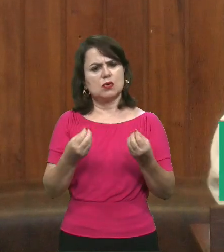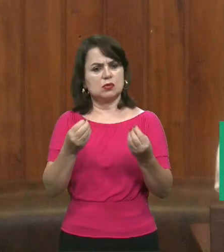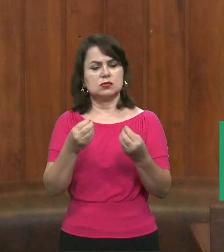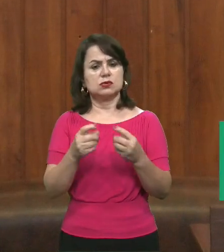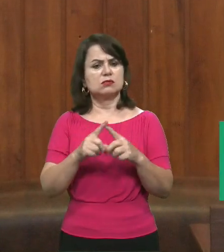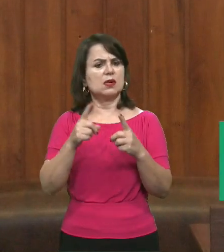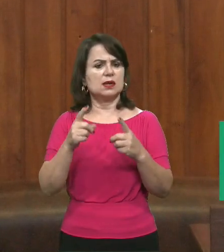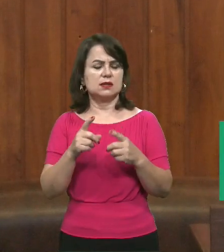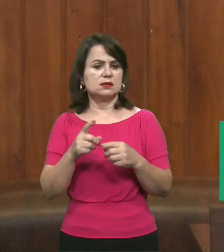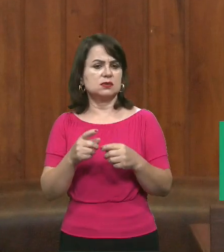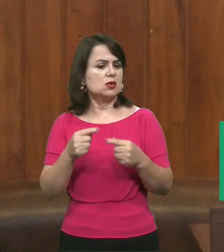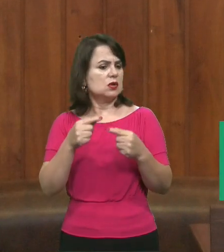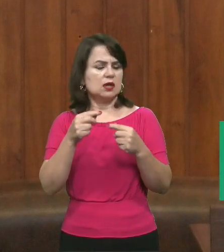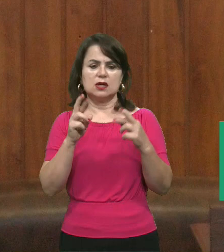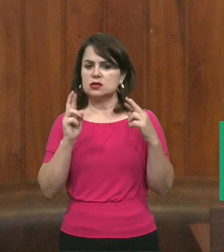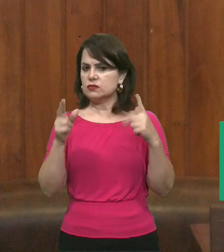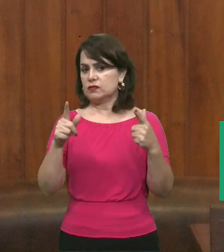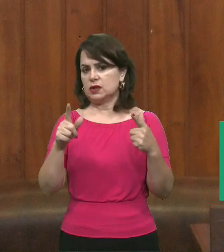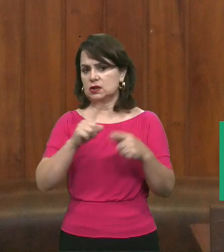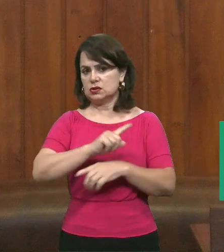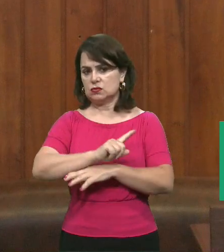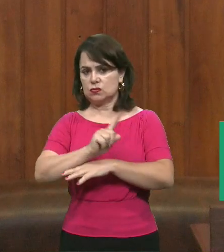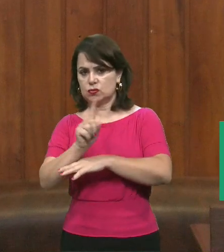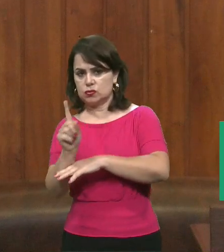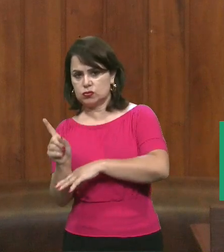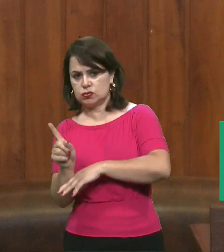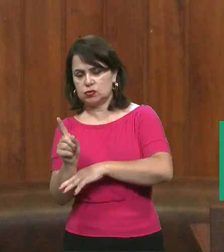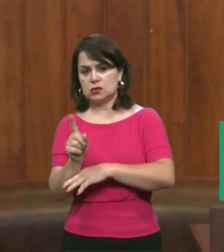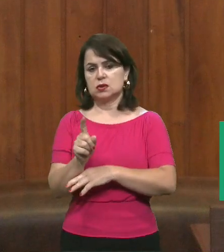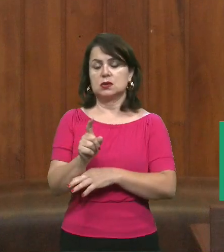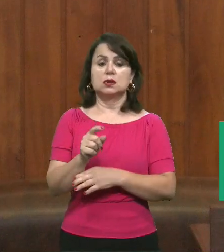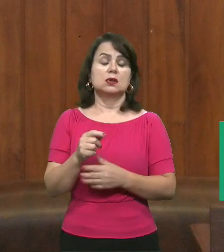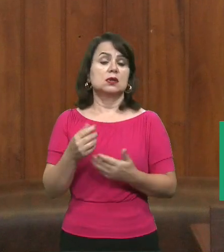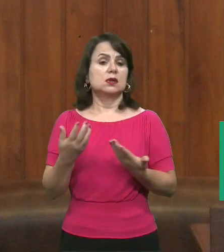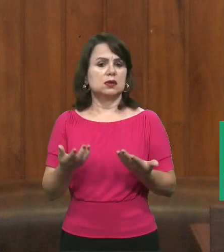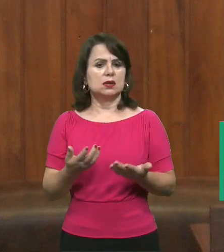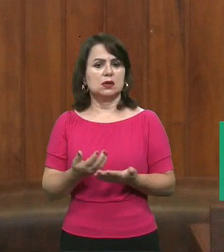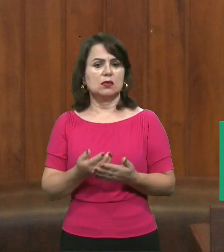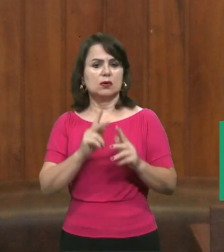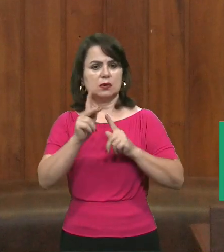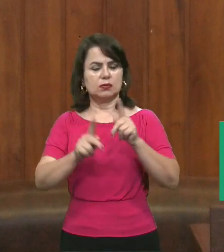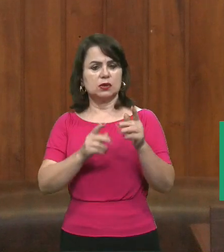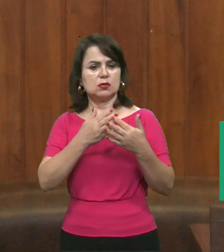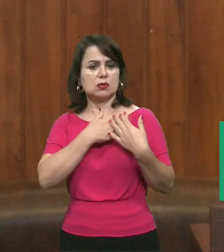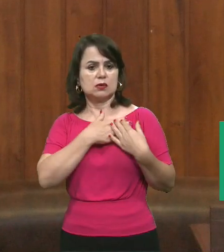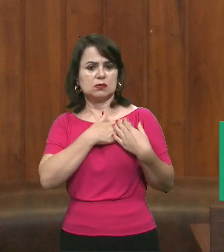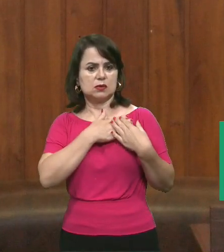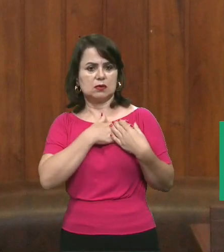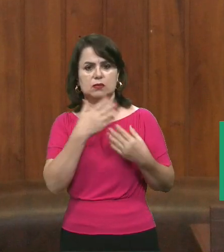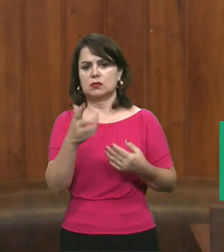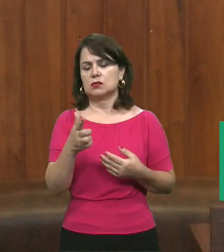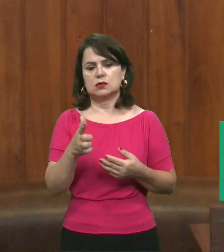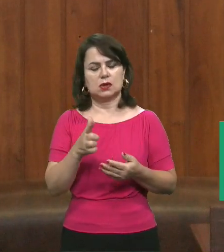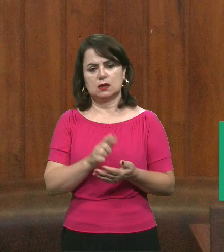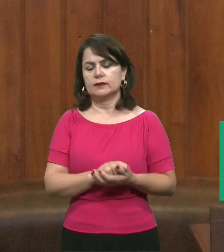velocidade. Certo? Não tem responsável técnico, não tem ninguém do CREA. Aquele radar da Avenida de Santo